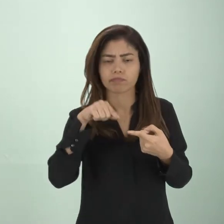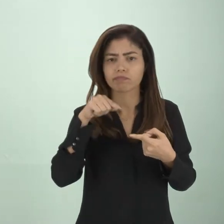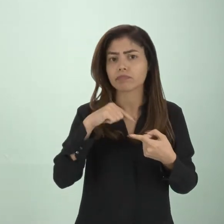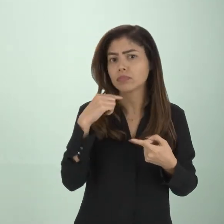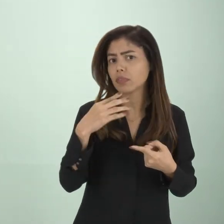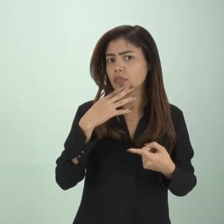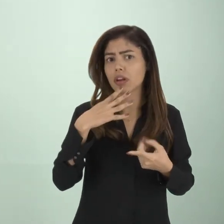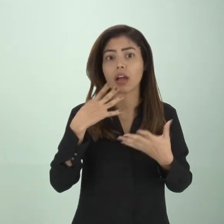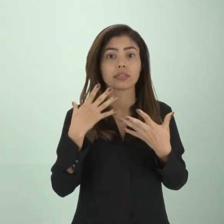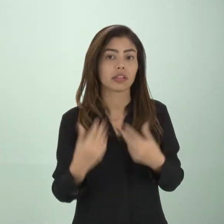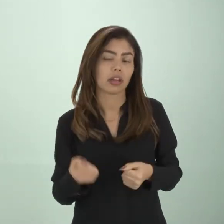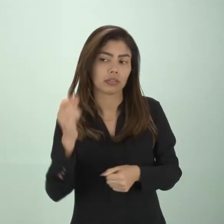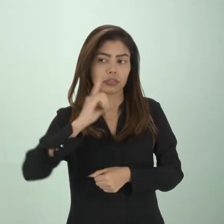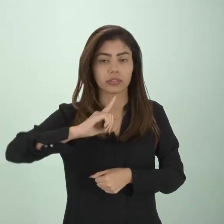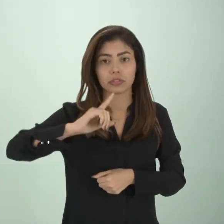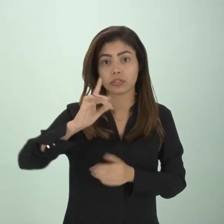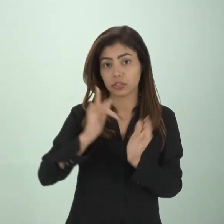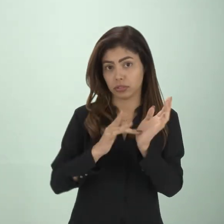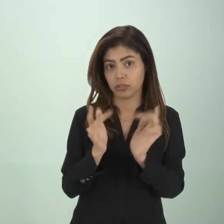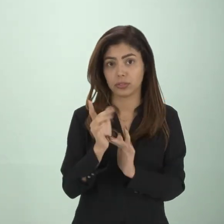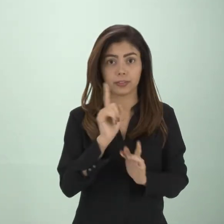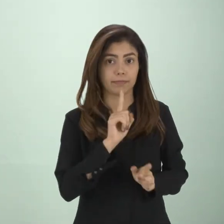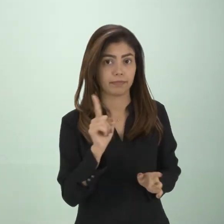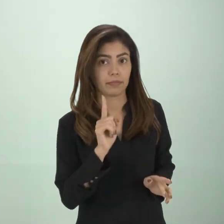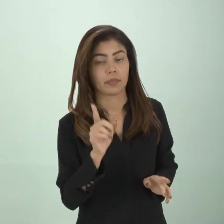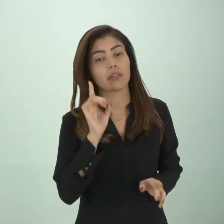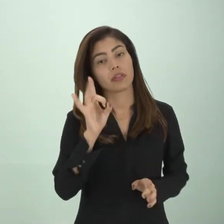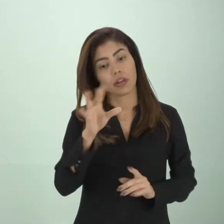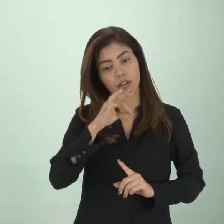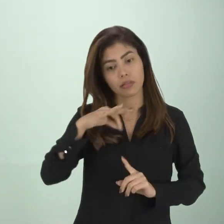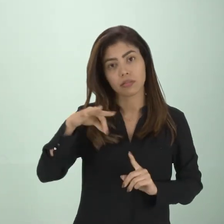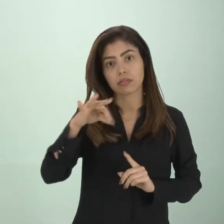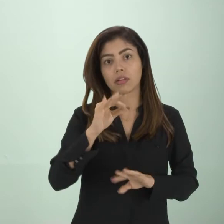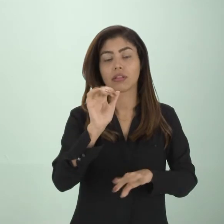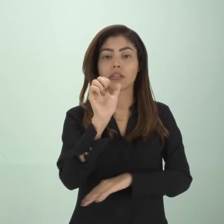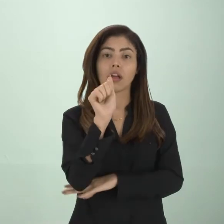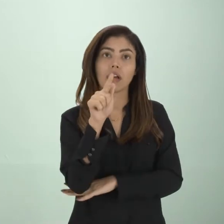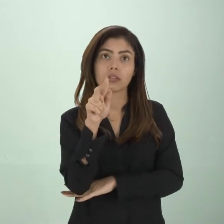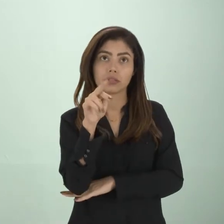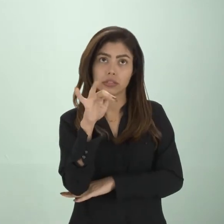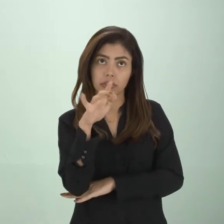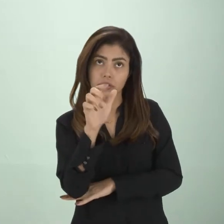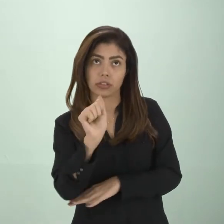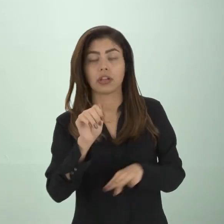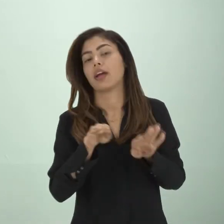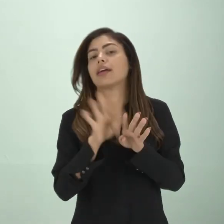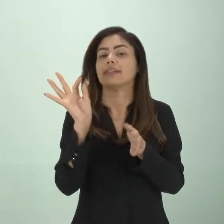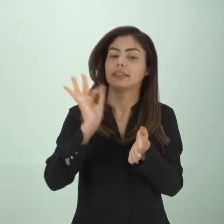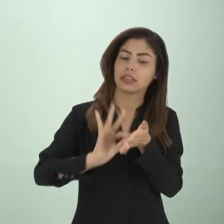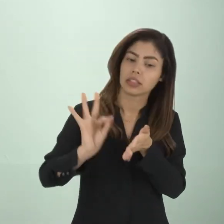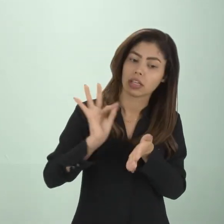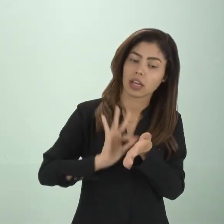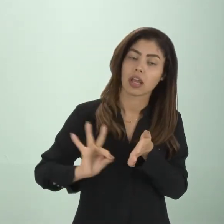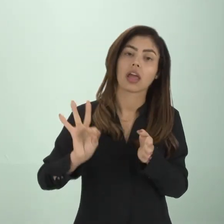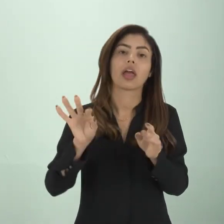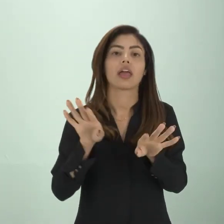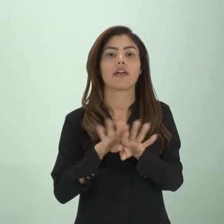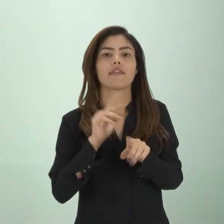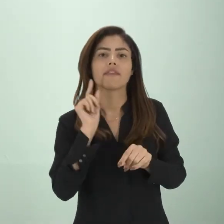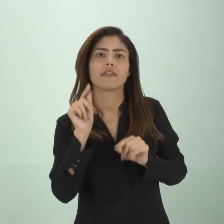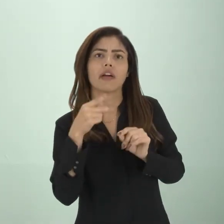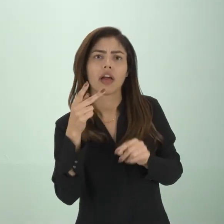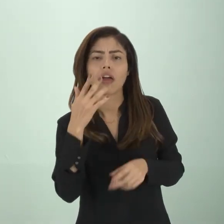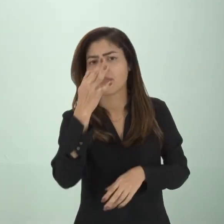se convertido, de modo que o Santo Agostinho, que escreve esse primeiro livro, é um Santo